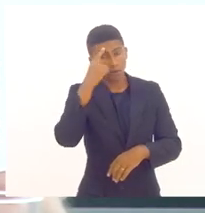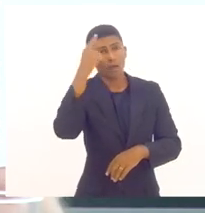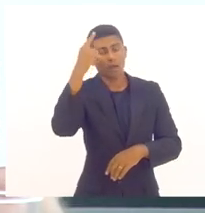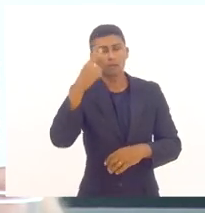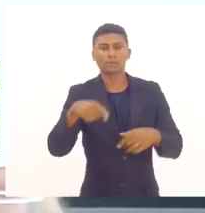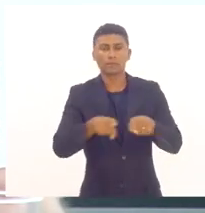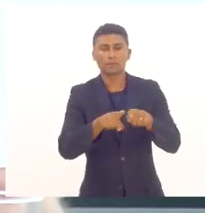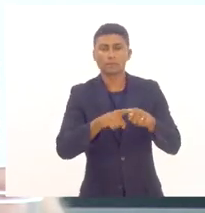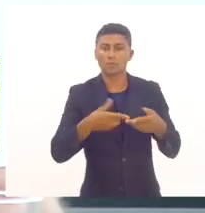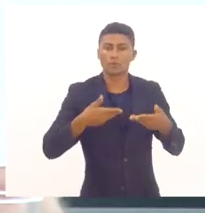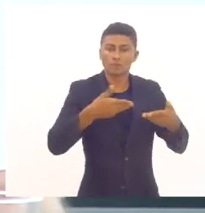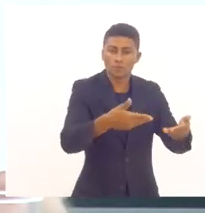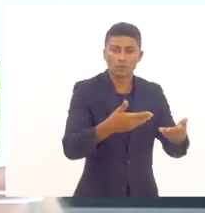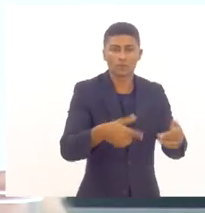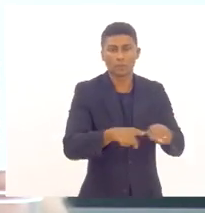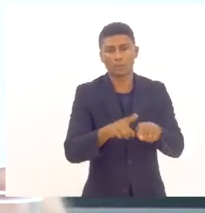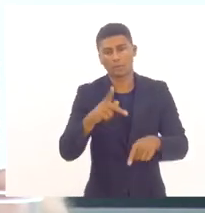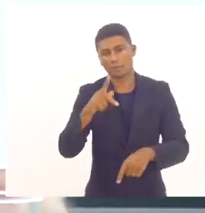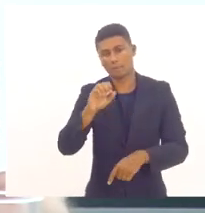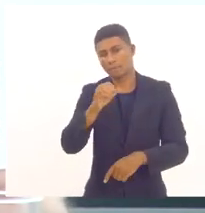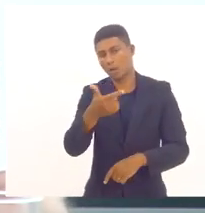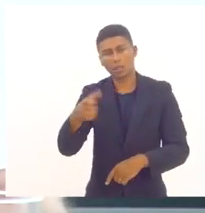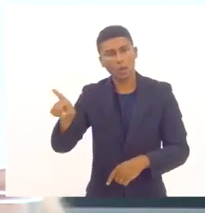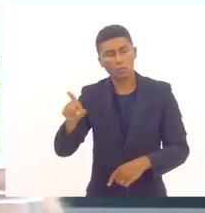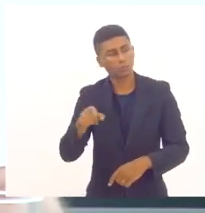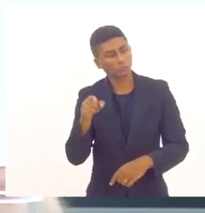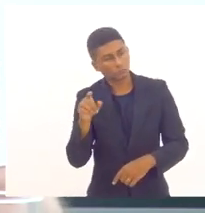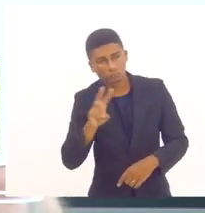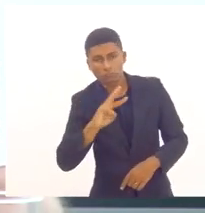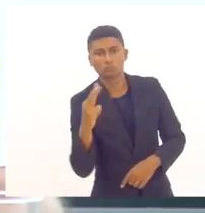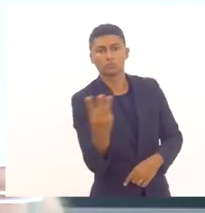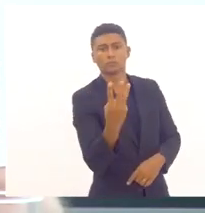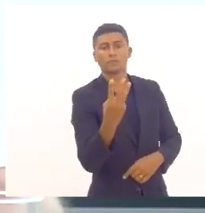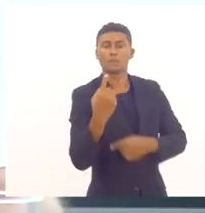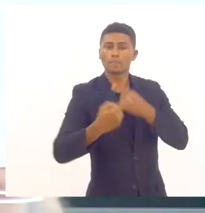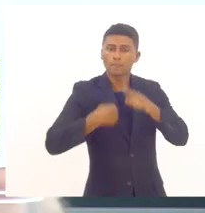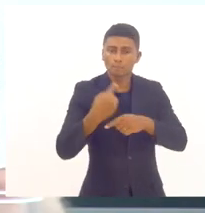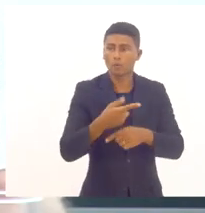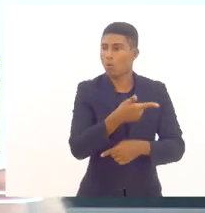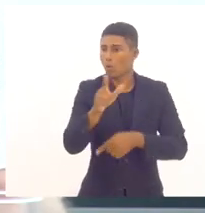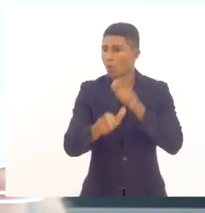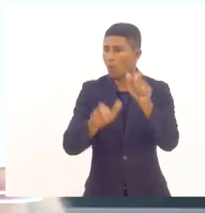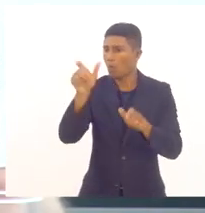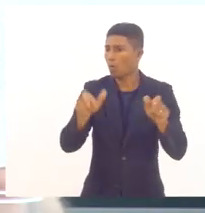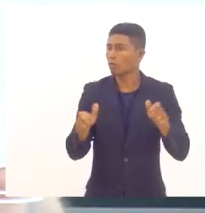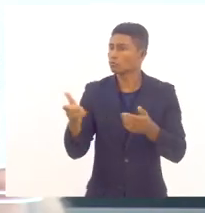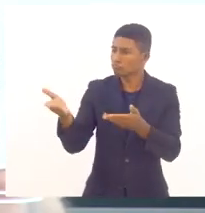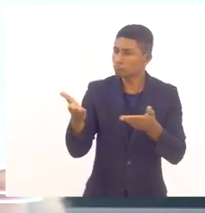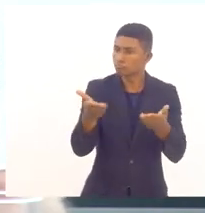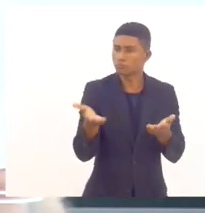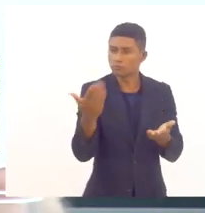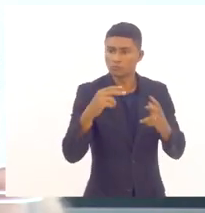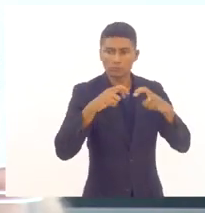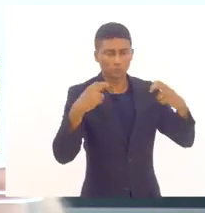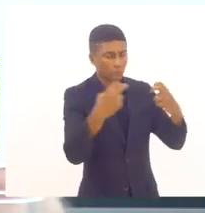ajudar a redigir o processo, e depois chamamos capoeiras para participar do processo. Então, não foi um programa que saiu